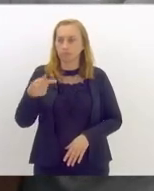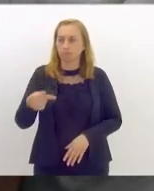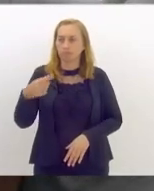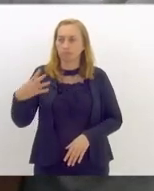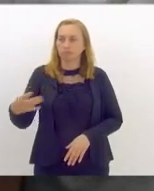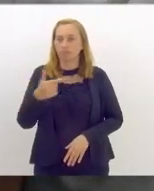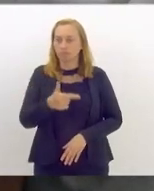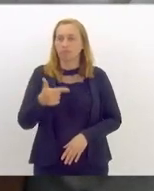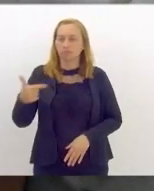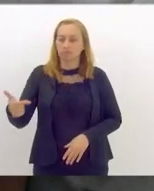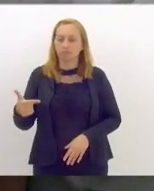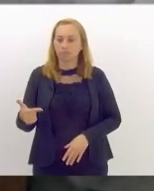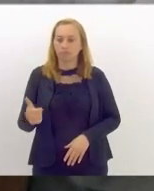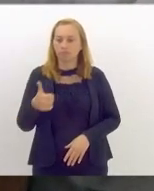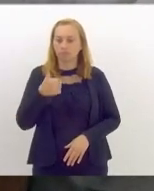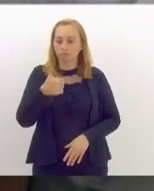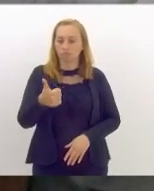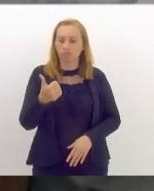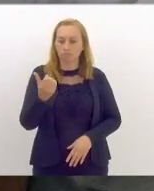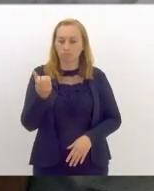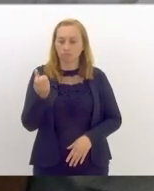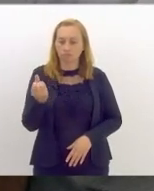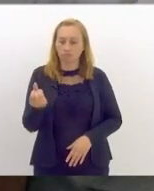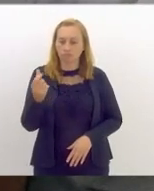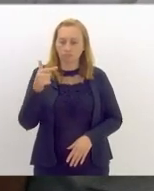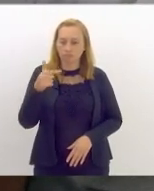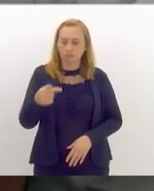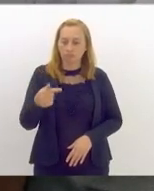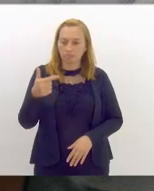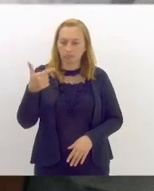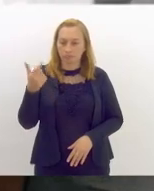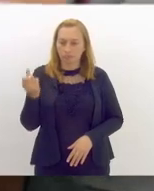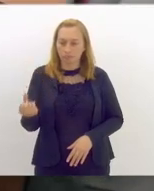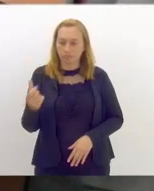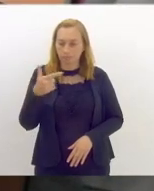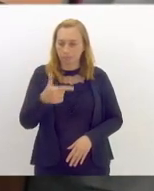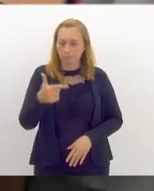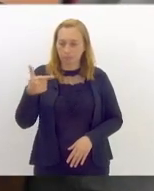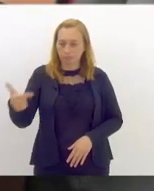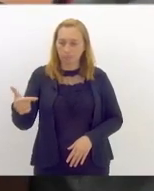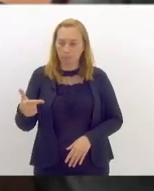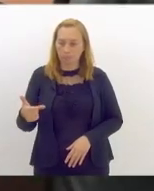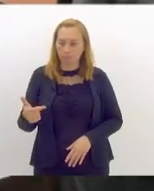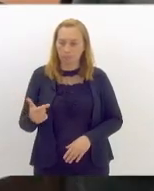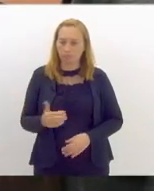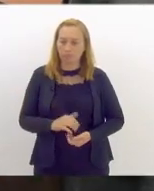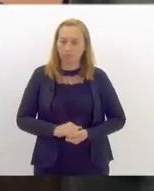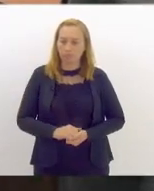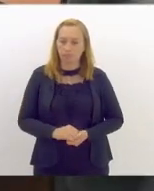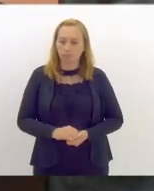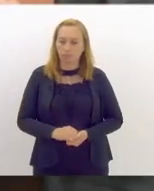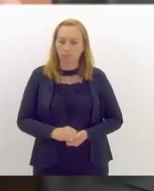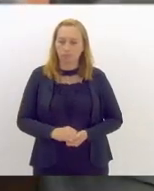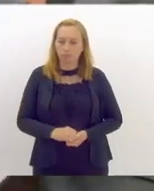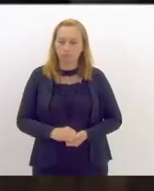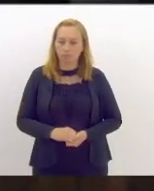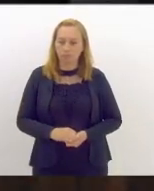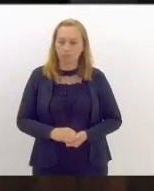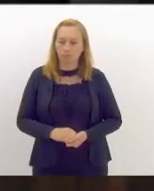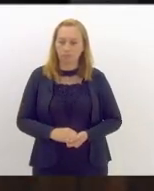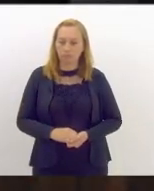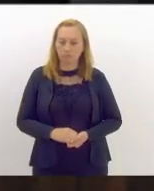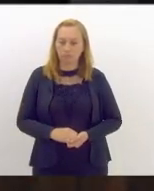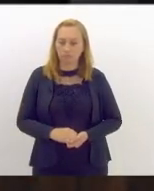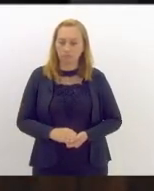2022 e de 1676 de 2022 abstenção da bancada do pessoal Presidente